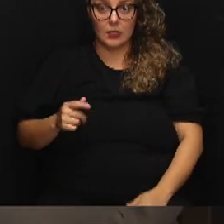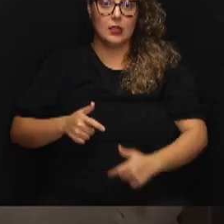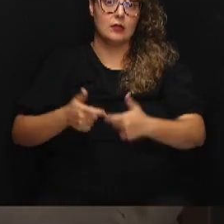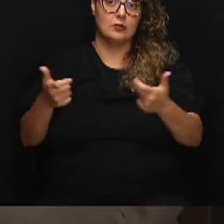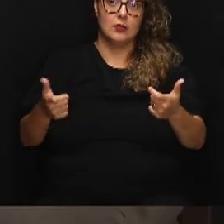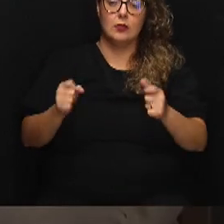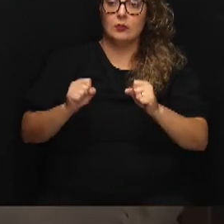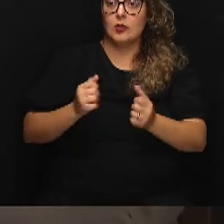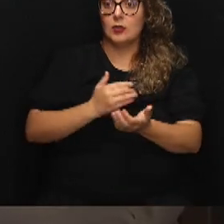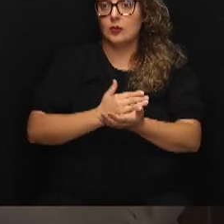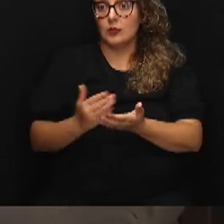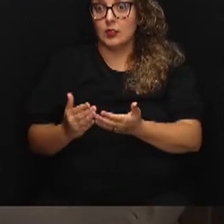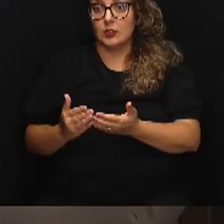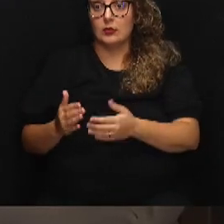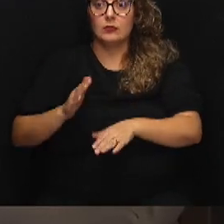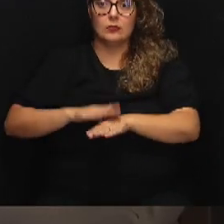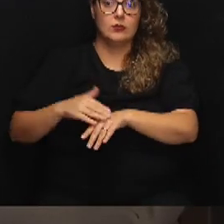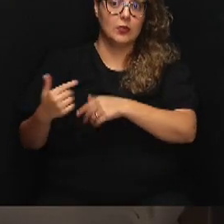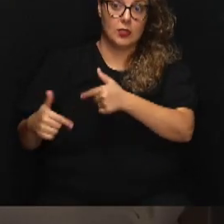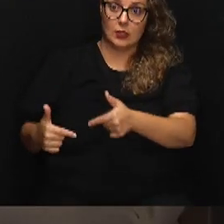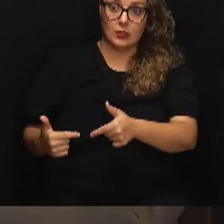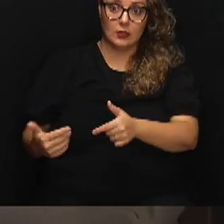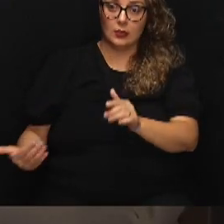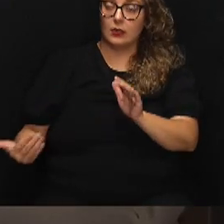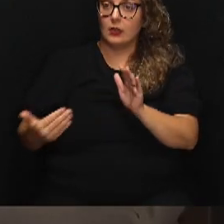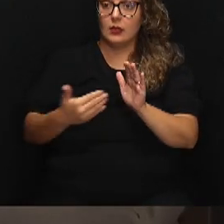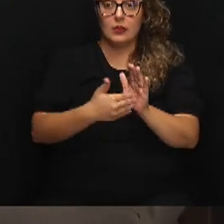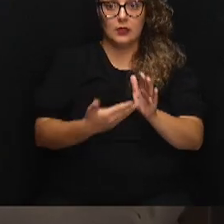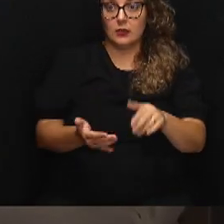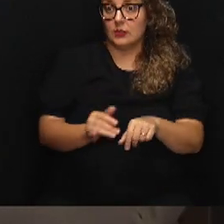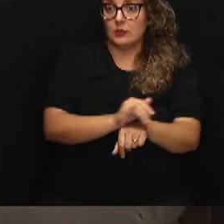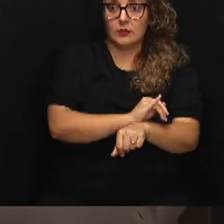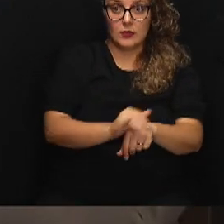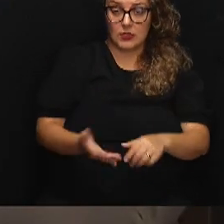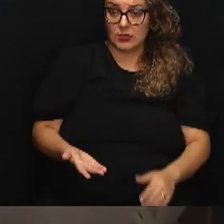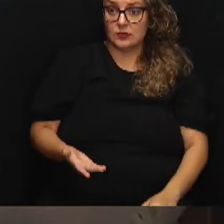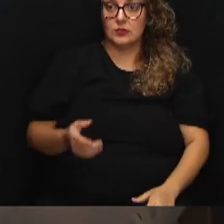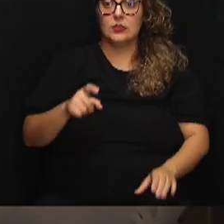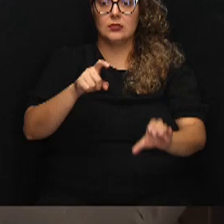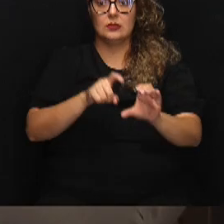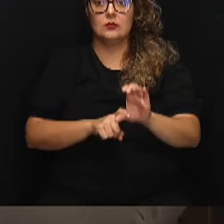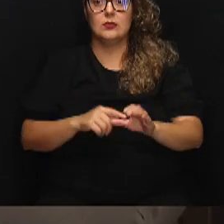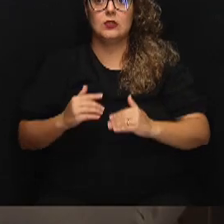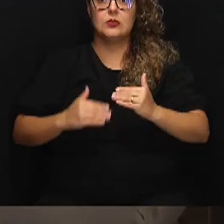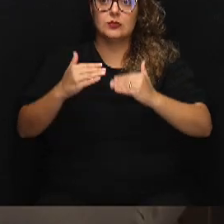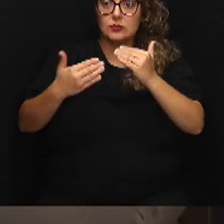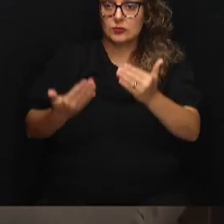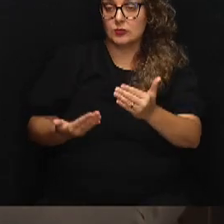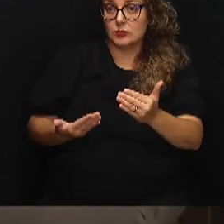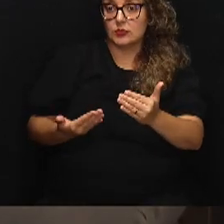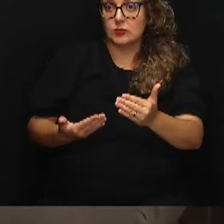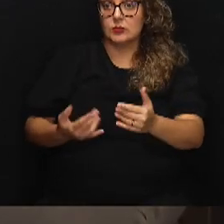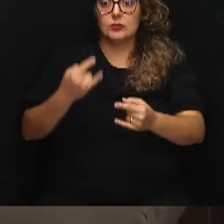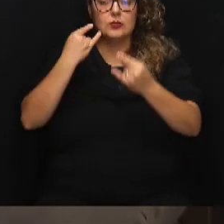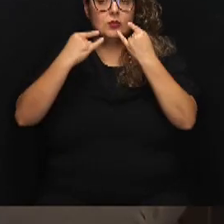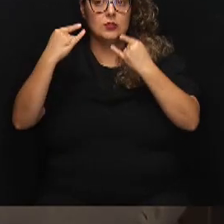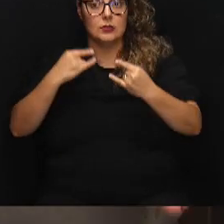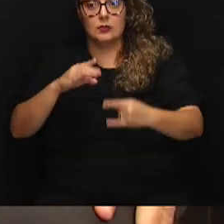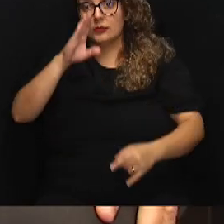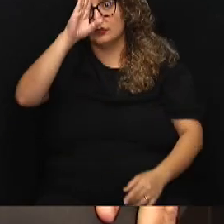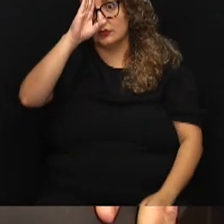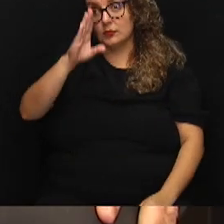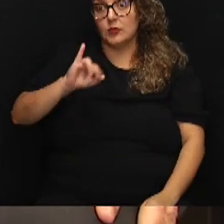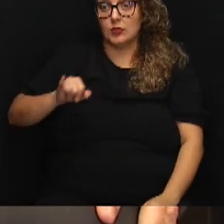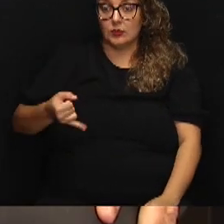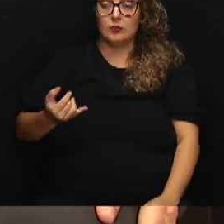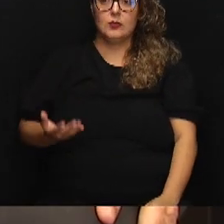pode começar numa atividade operacional e partir para uma estratégia. Isso vai depender muito do seu desempenho, do seu interesse e principalmente das